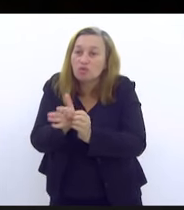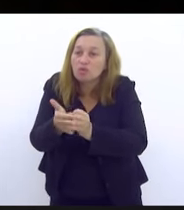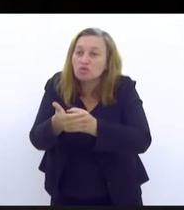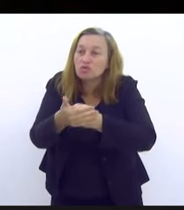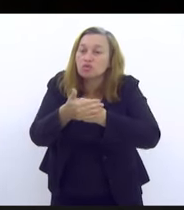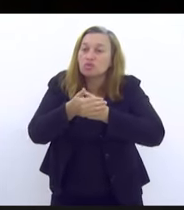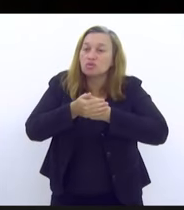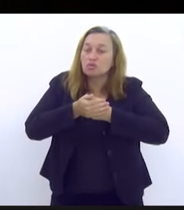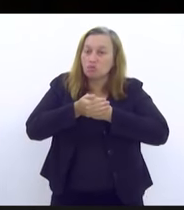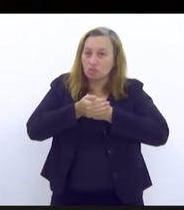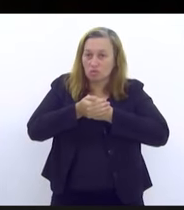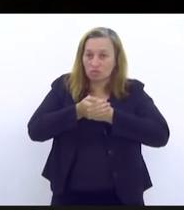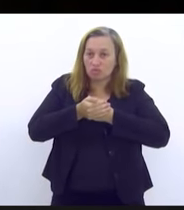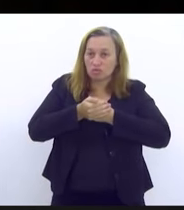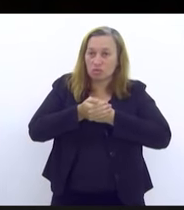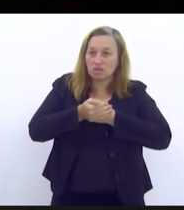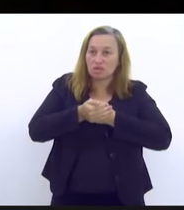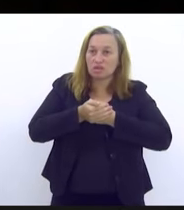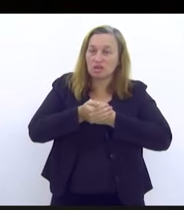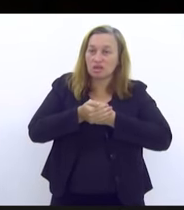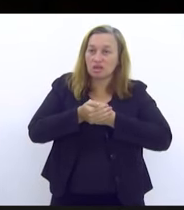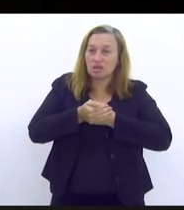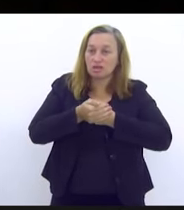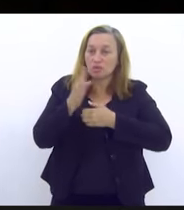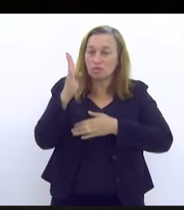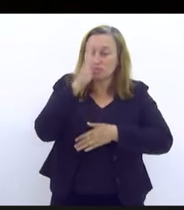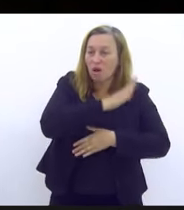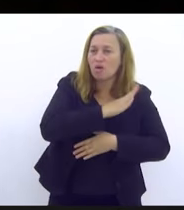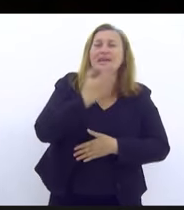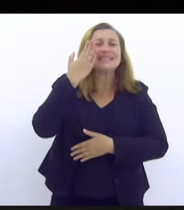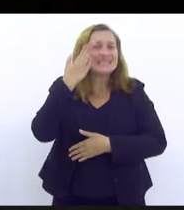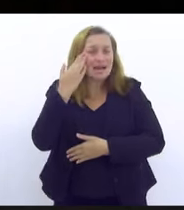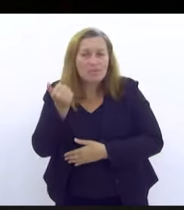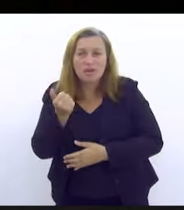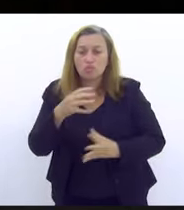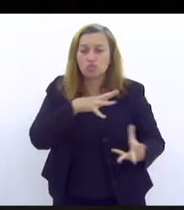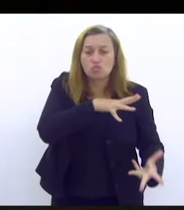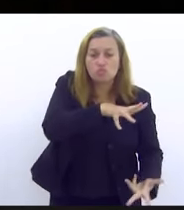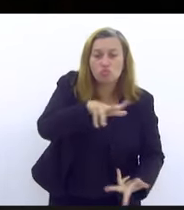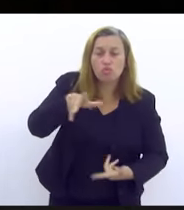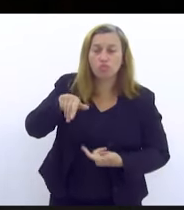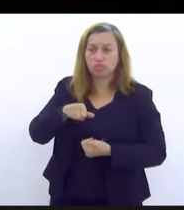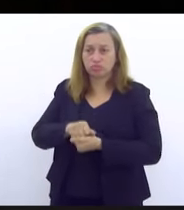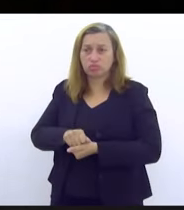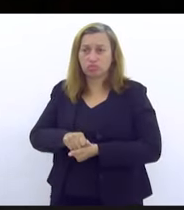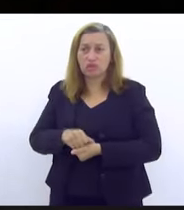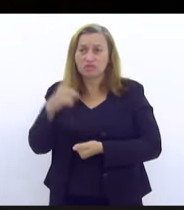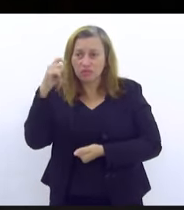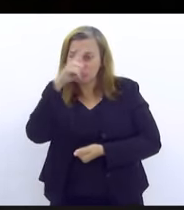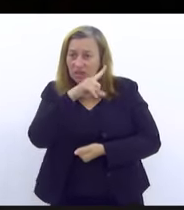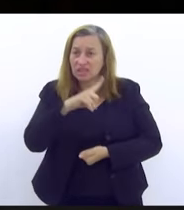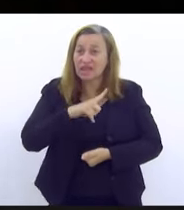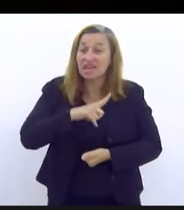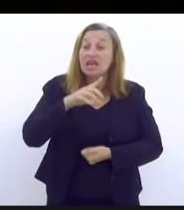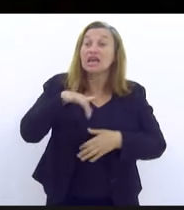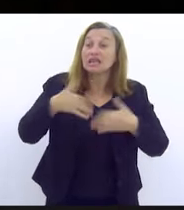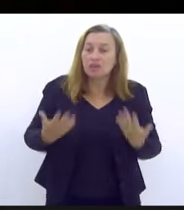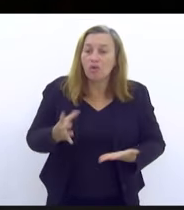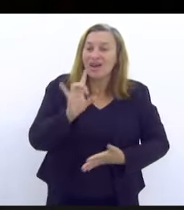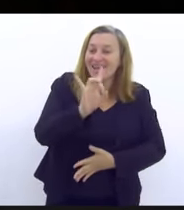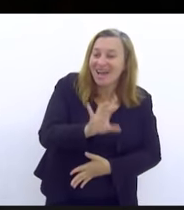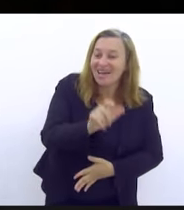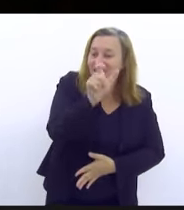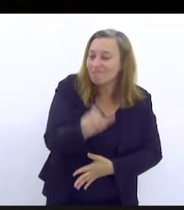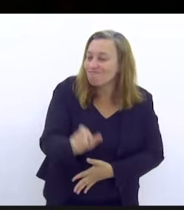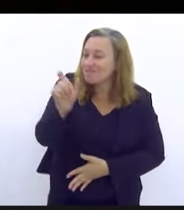Altíssimo. Nós sabemos como é que está esse mundo, como é que estão as situações aí. Então, cada educadora, cada